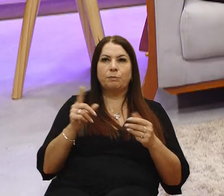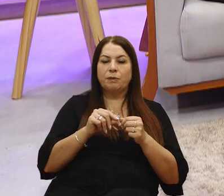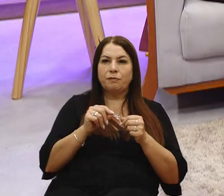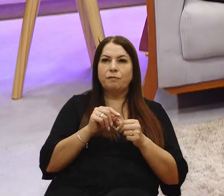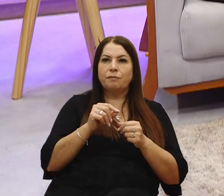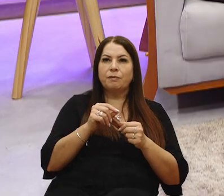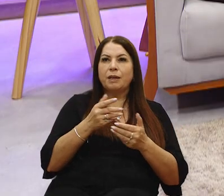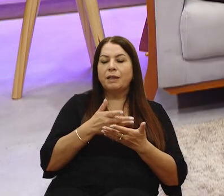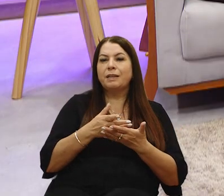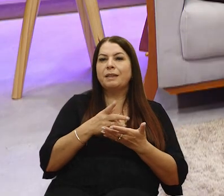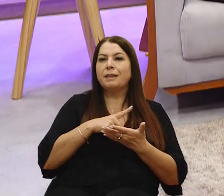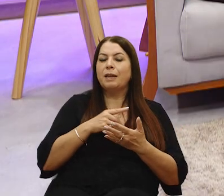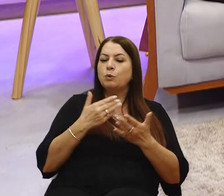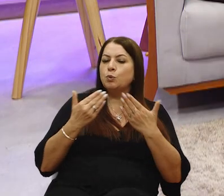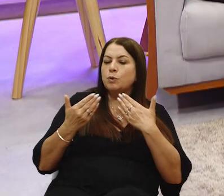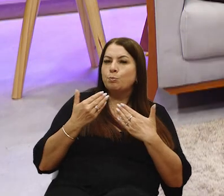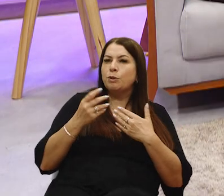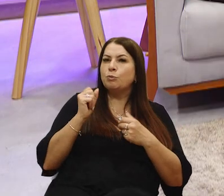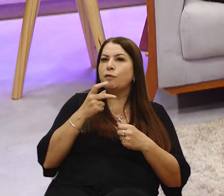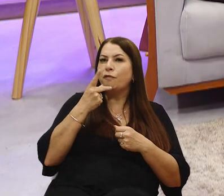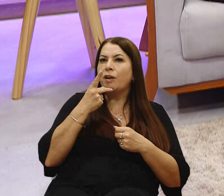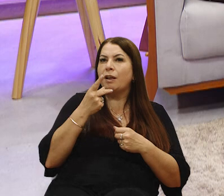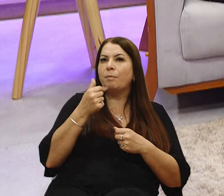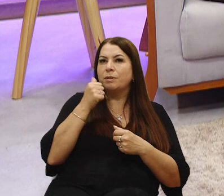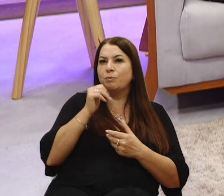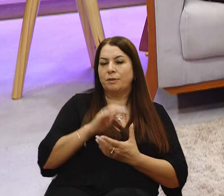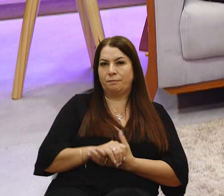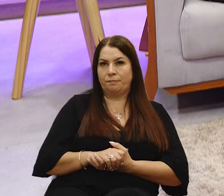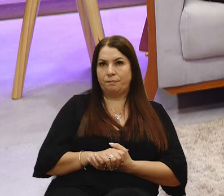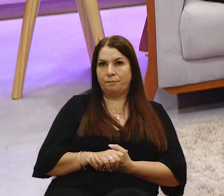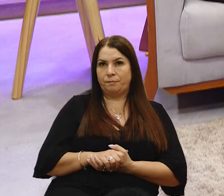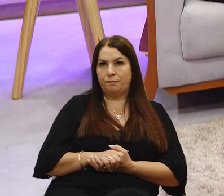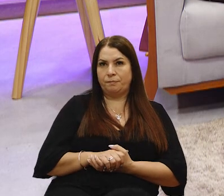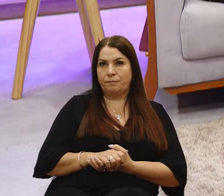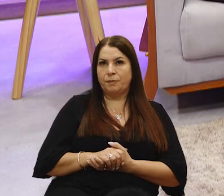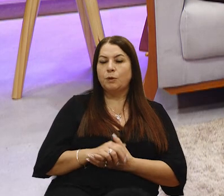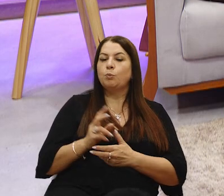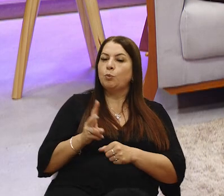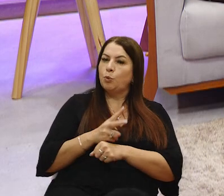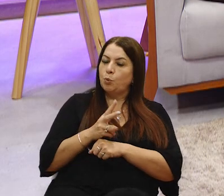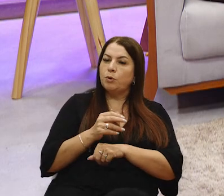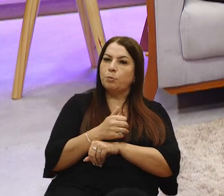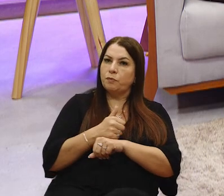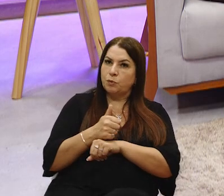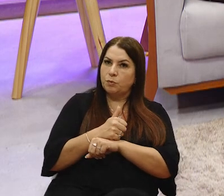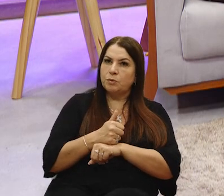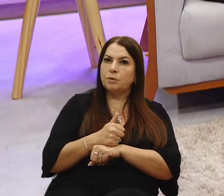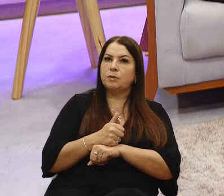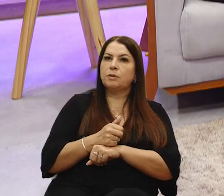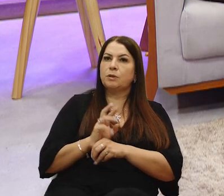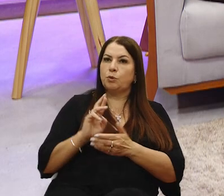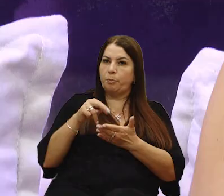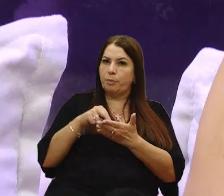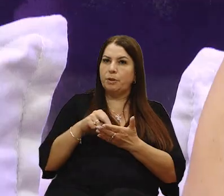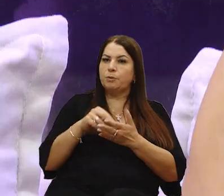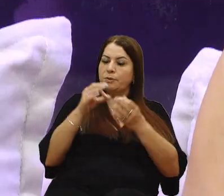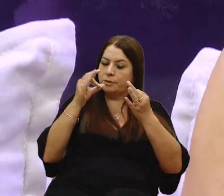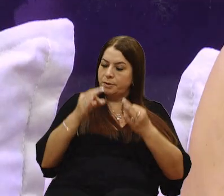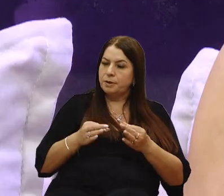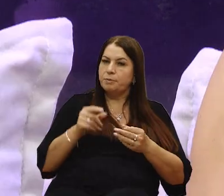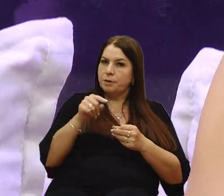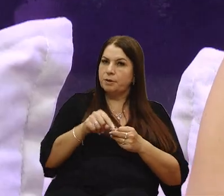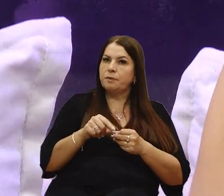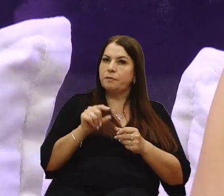vai passar pelo tratamento, tá com suspeita, o que tu poderia dizer pra ela? Procure profissionais que